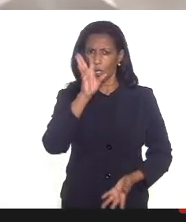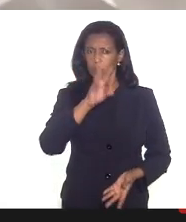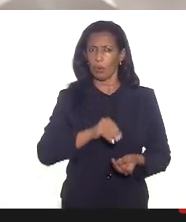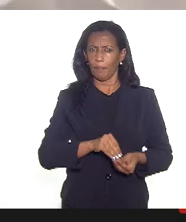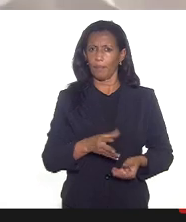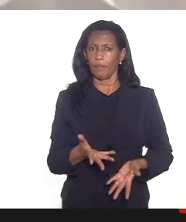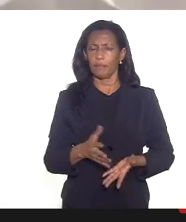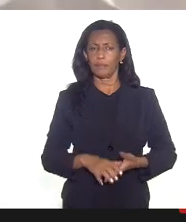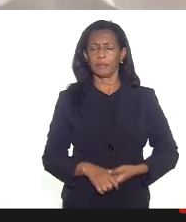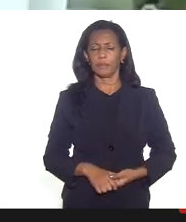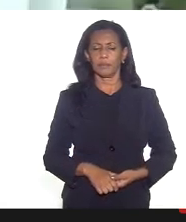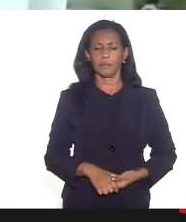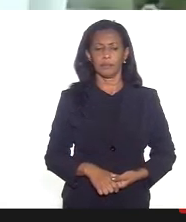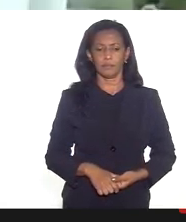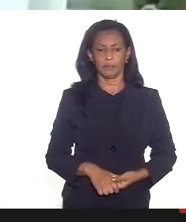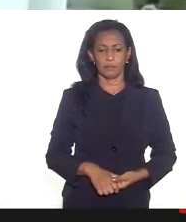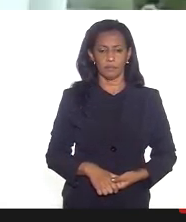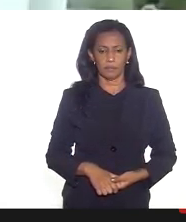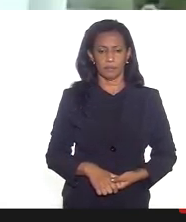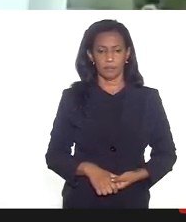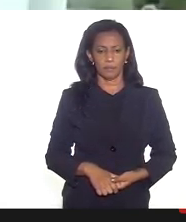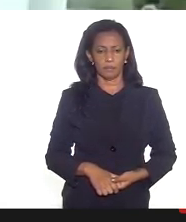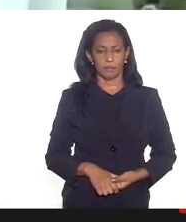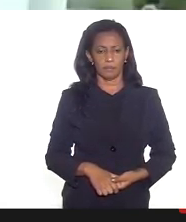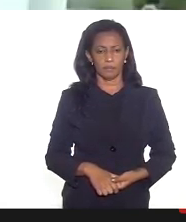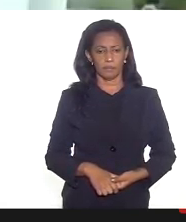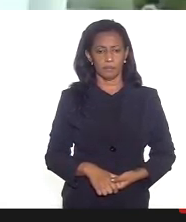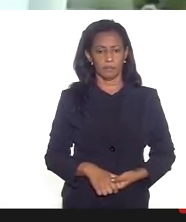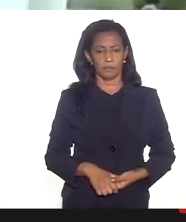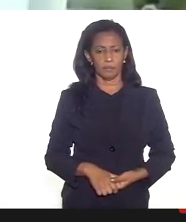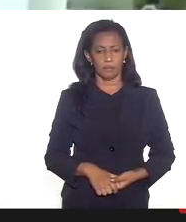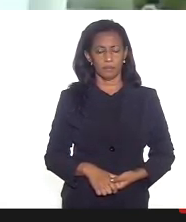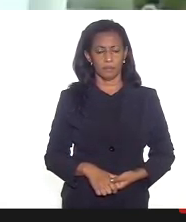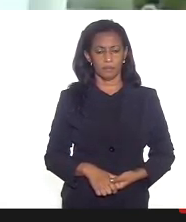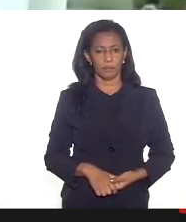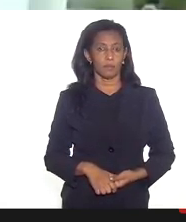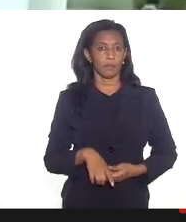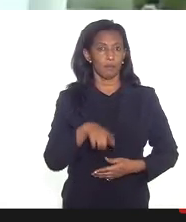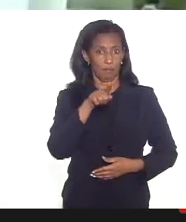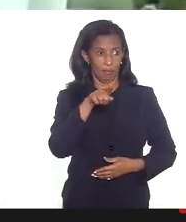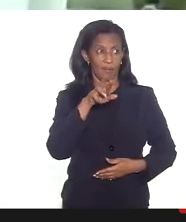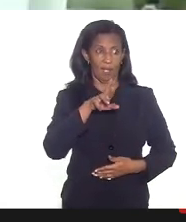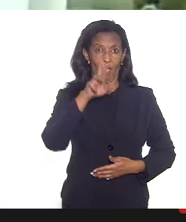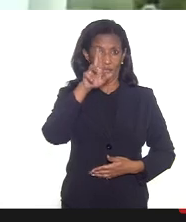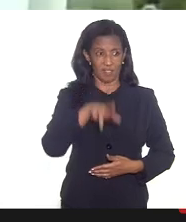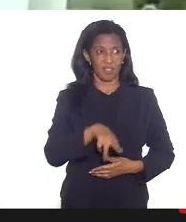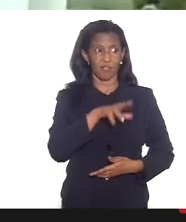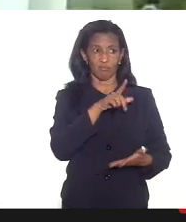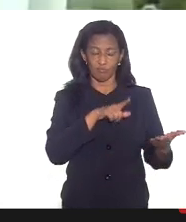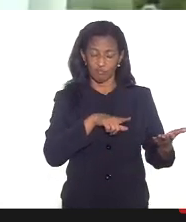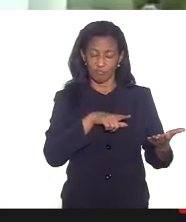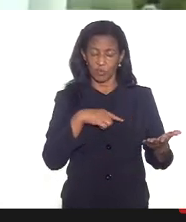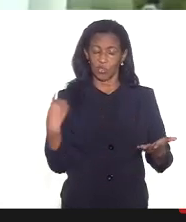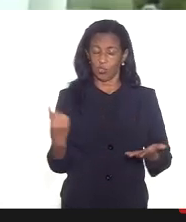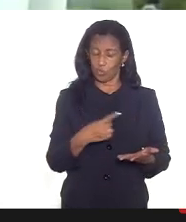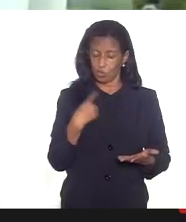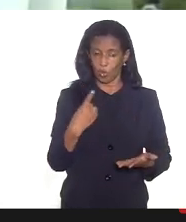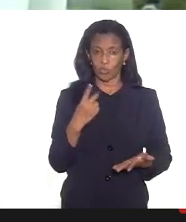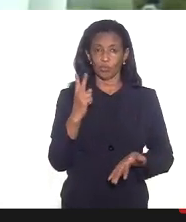complementar por favor tá ele tava Você tem toda razão nós